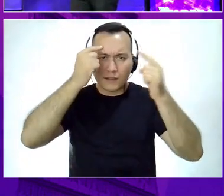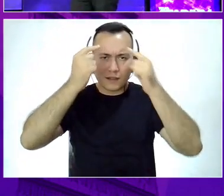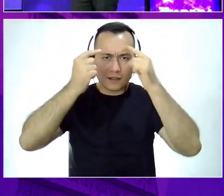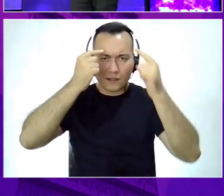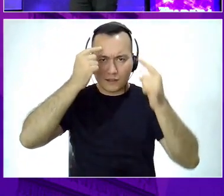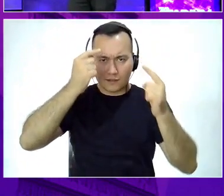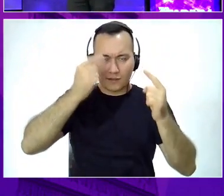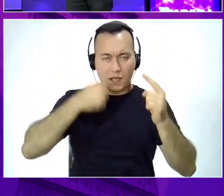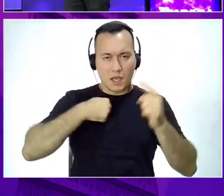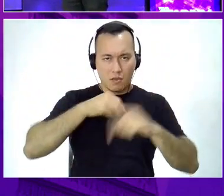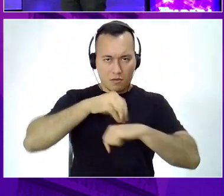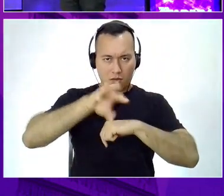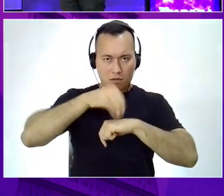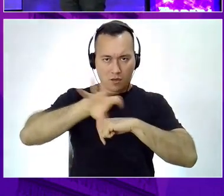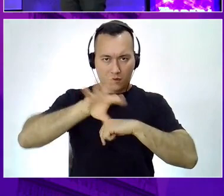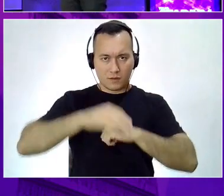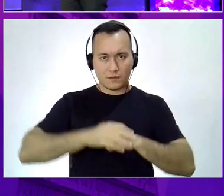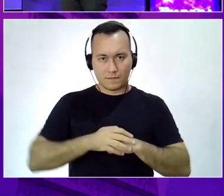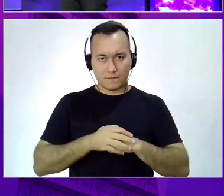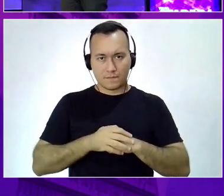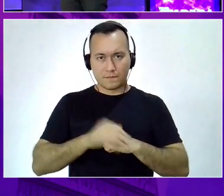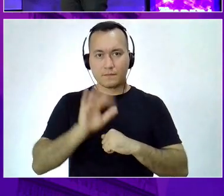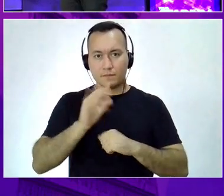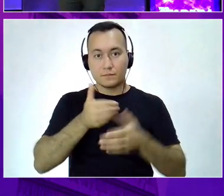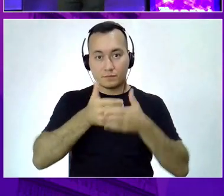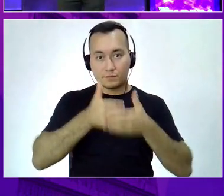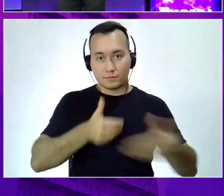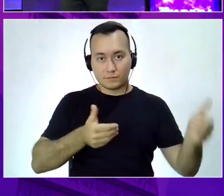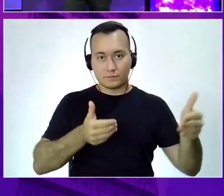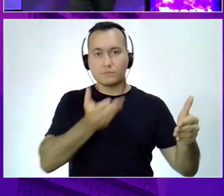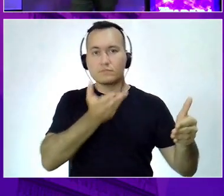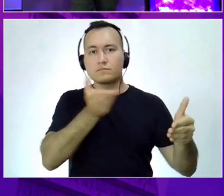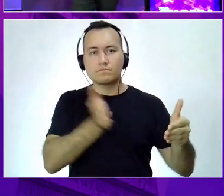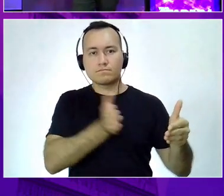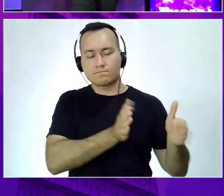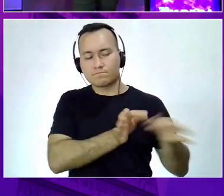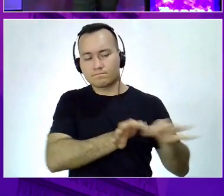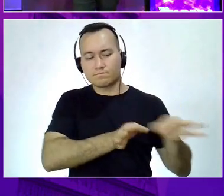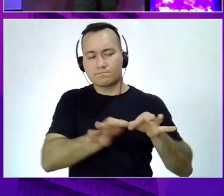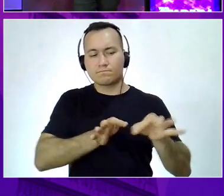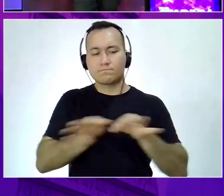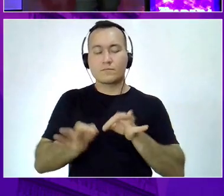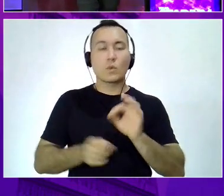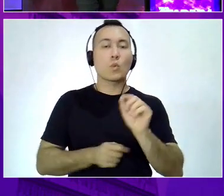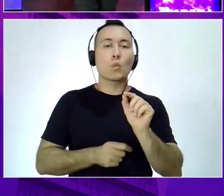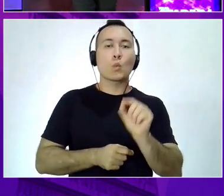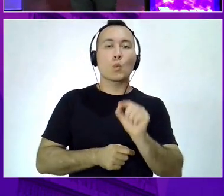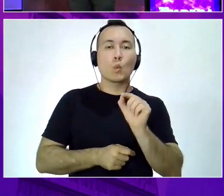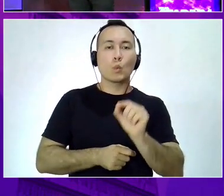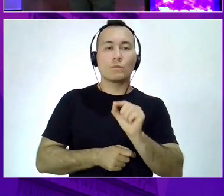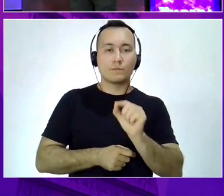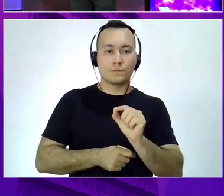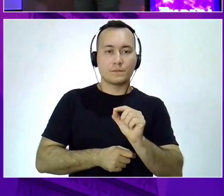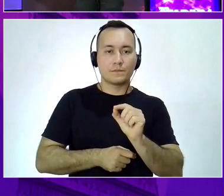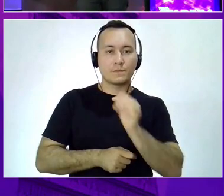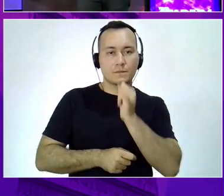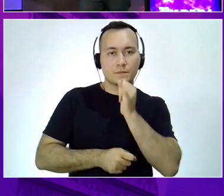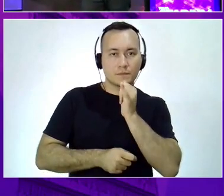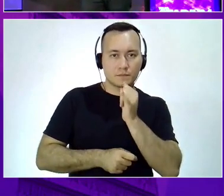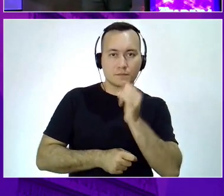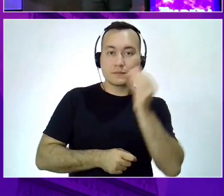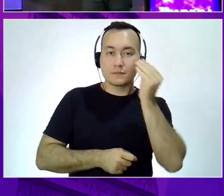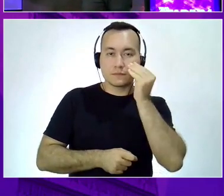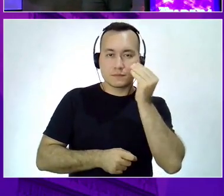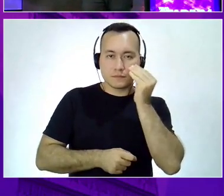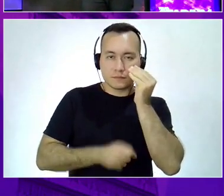pode planejar esses testes exploratórios. Passei muitos conceitos, ok? E ainda bem que esse